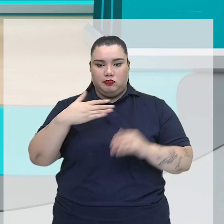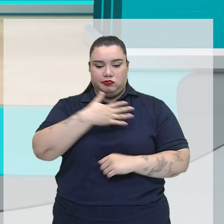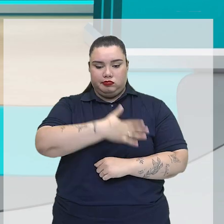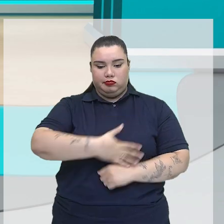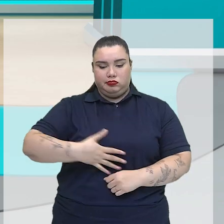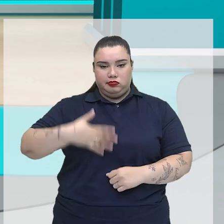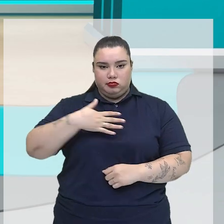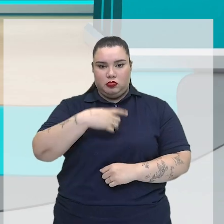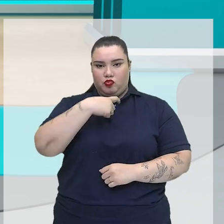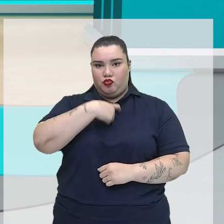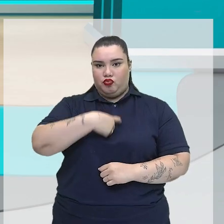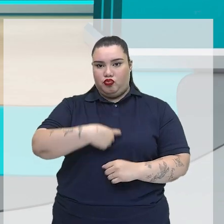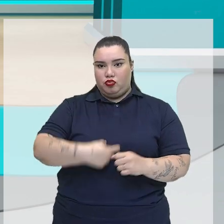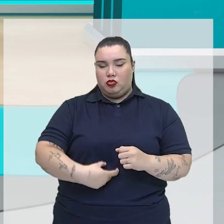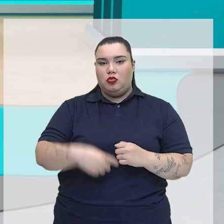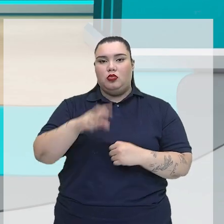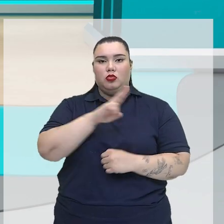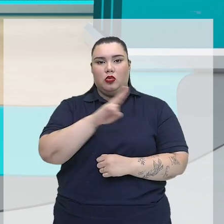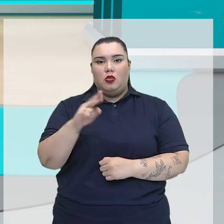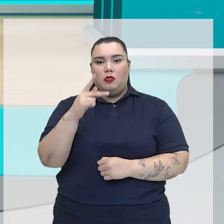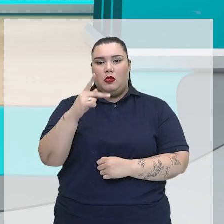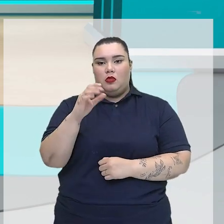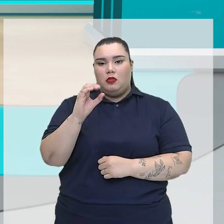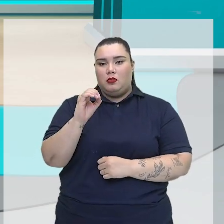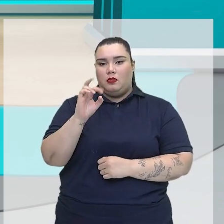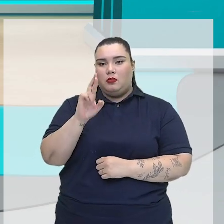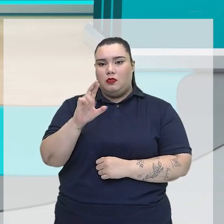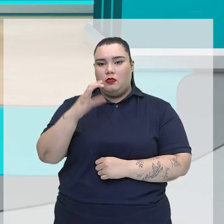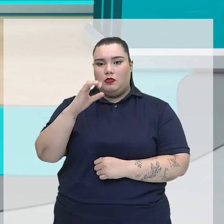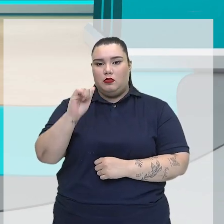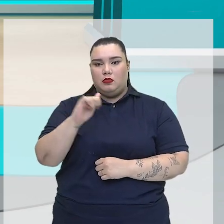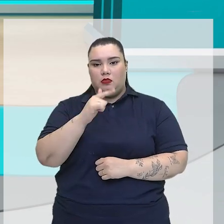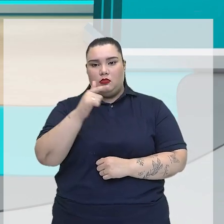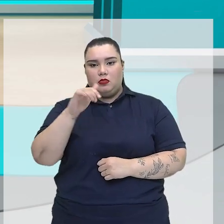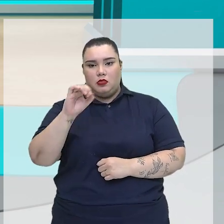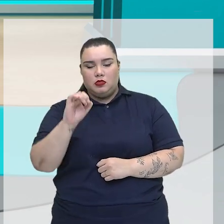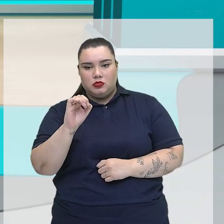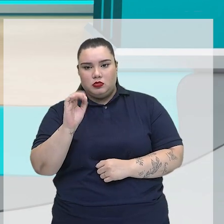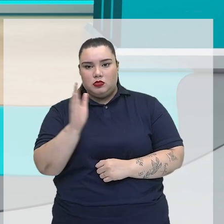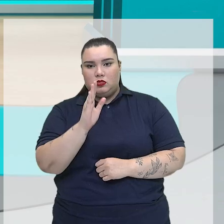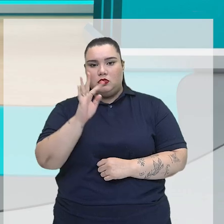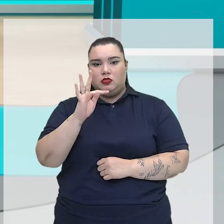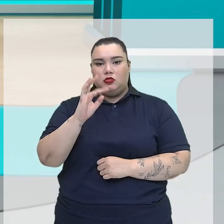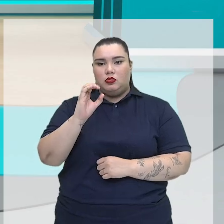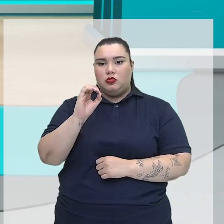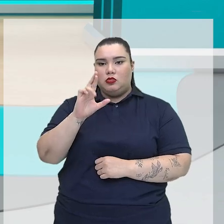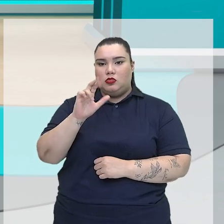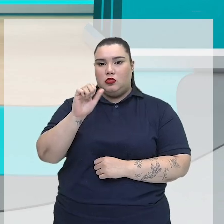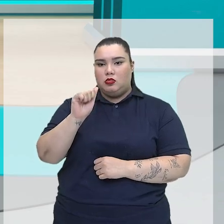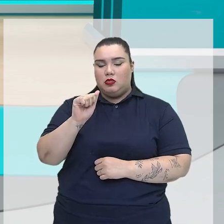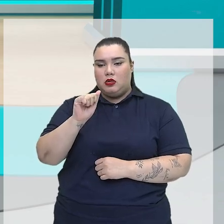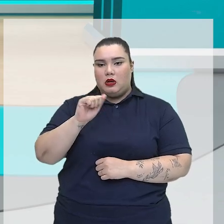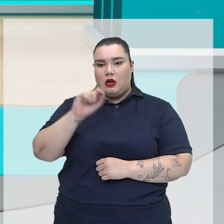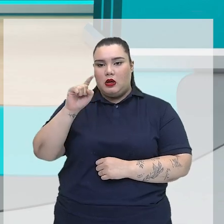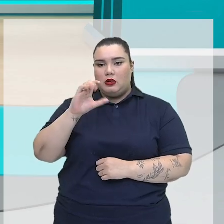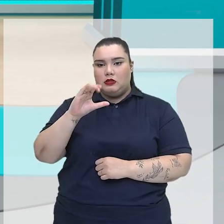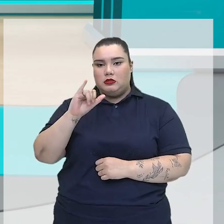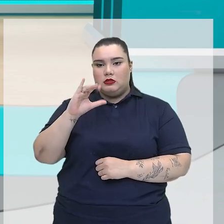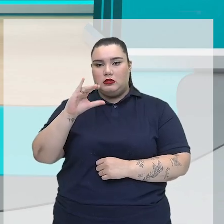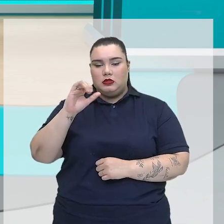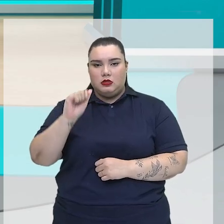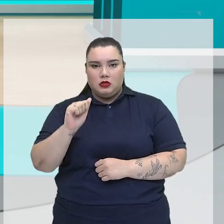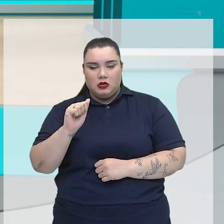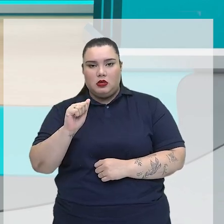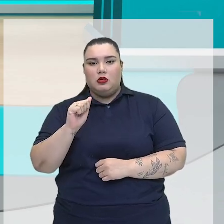né, nós chamamos de porção torácica, justamente essa parte aqui do peito, né, das nossas costelas, mais nessa região aqui,